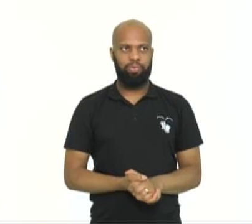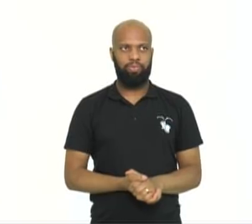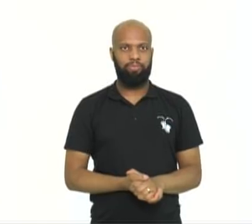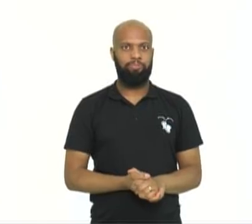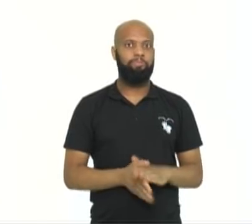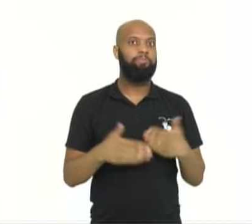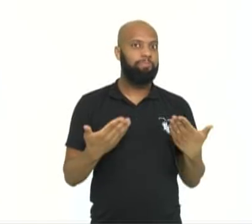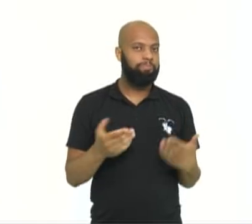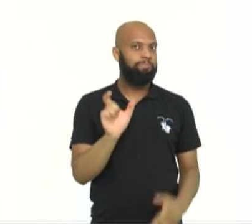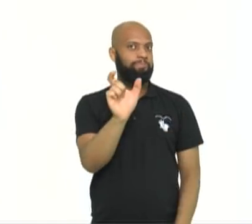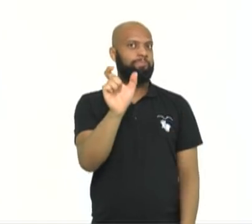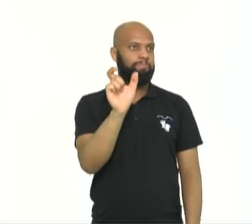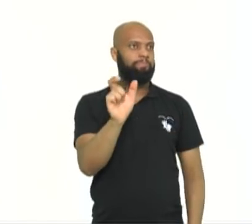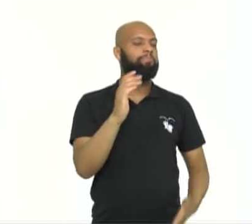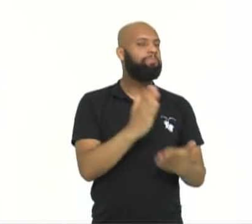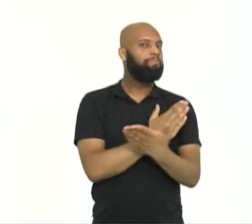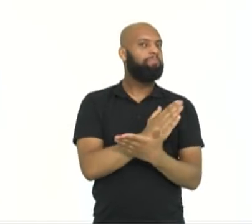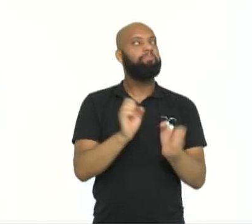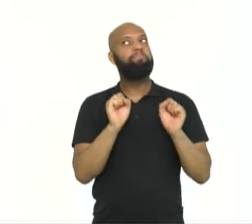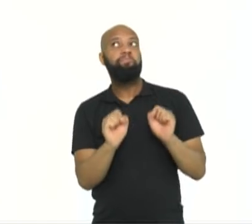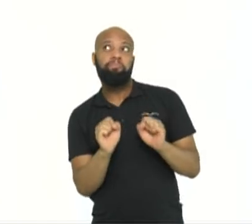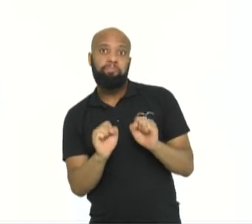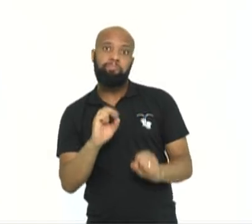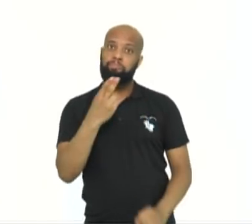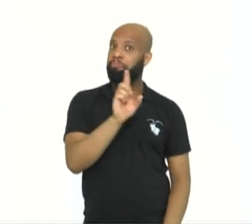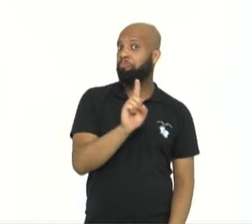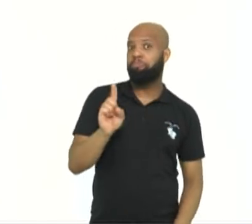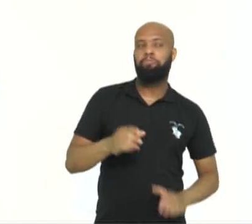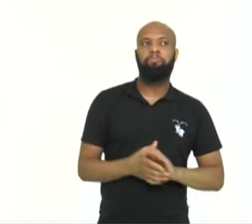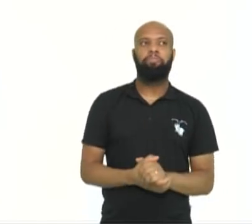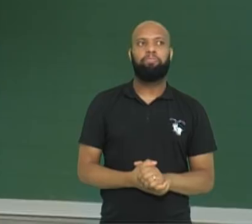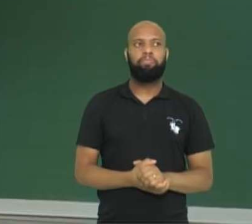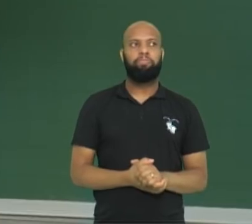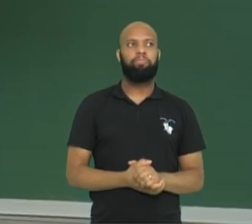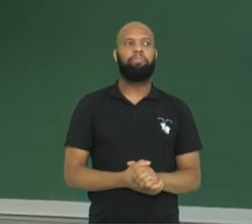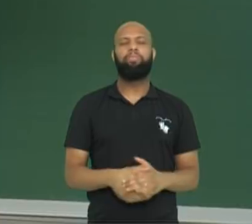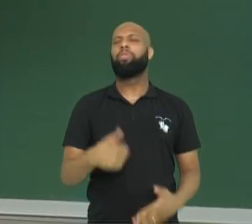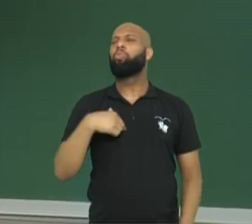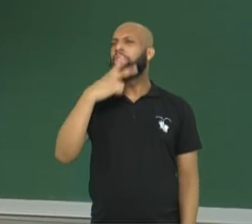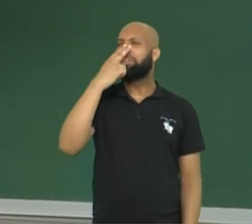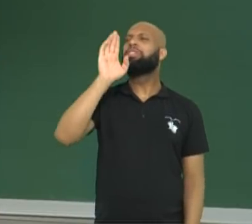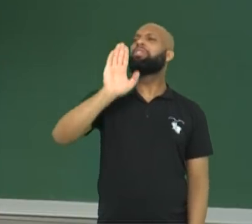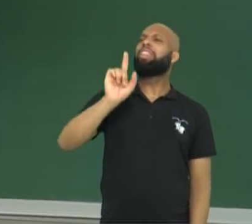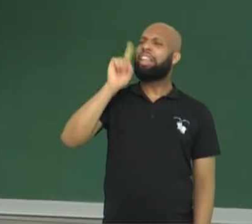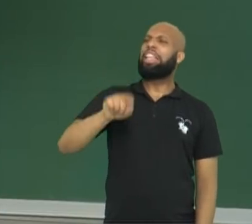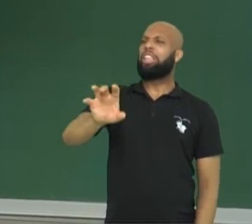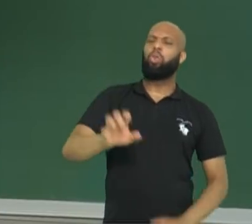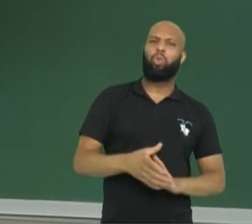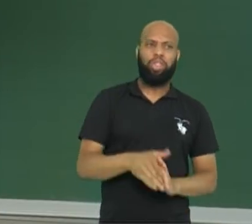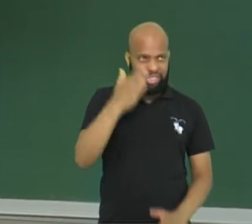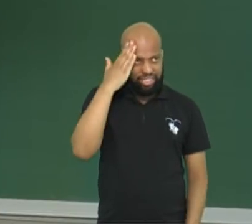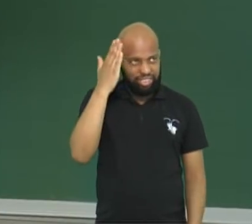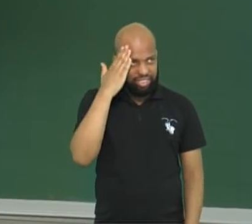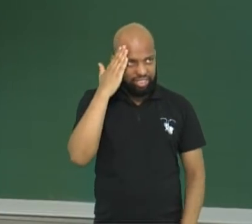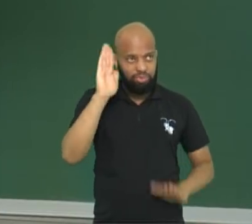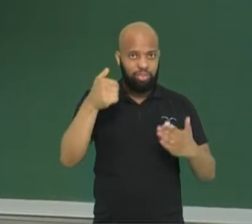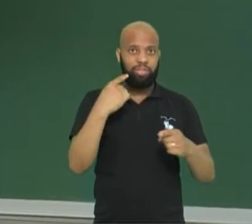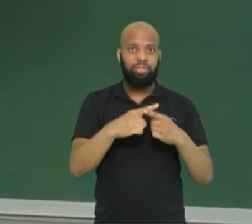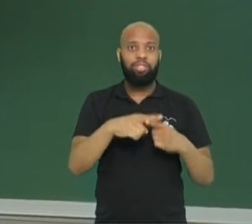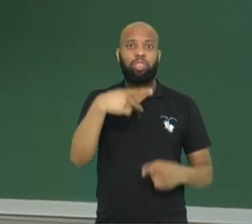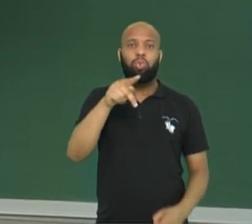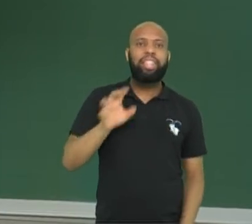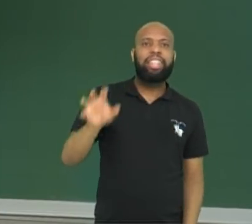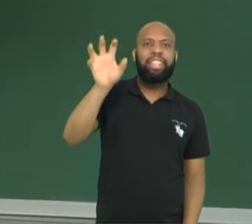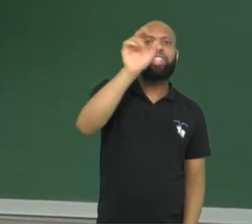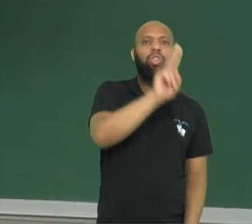Gente, essa palavra aqui, alguns talvez... de primeira, é isso, professor. Né? Se você sabe, é porque na sua